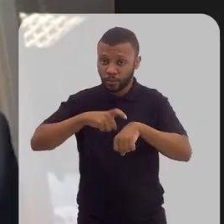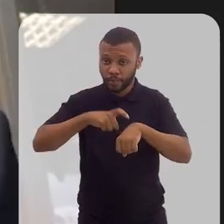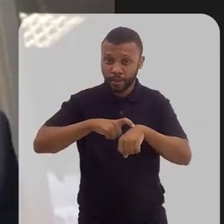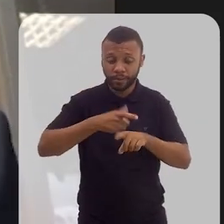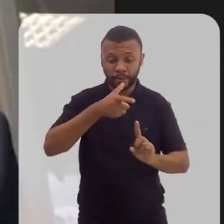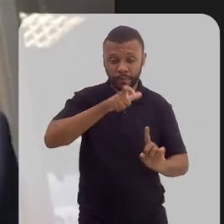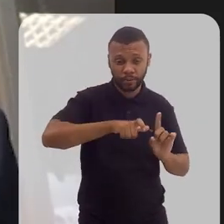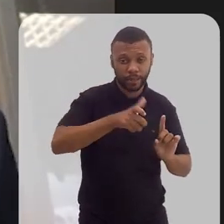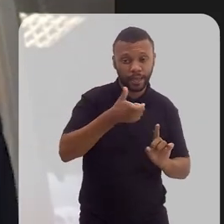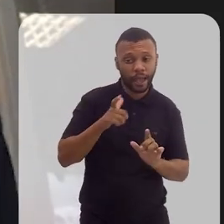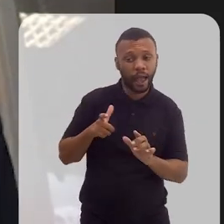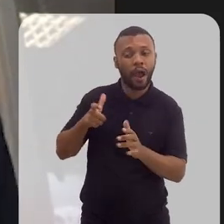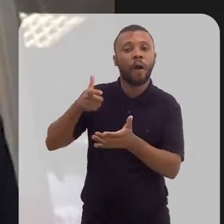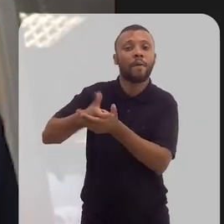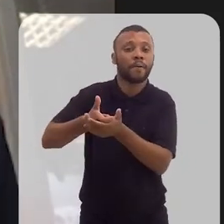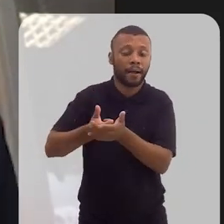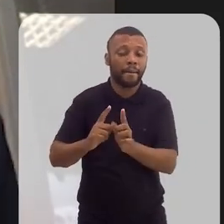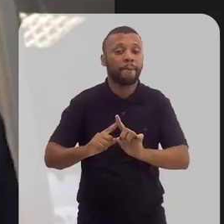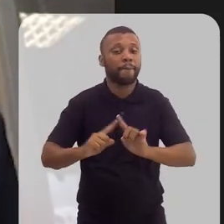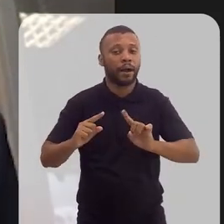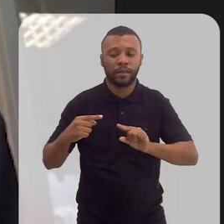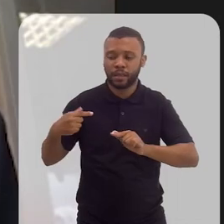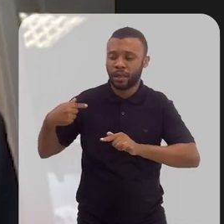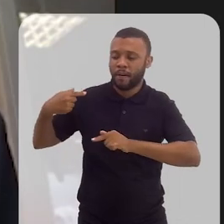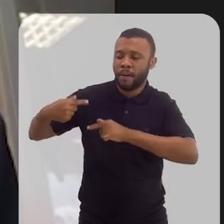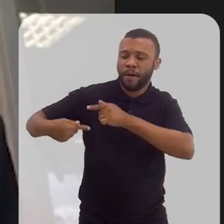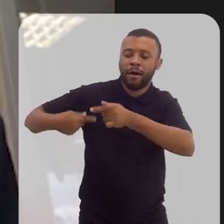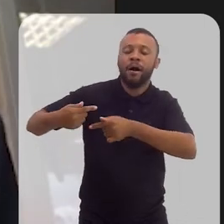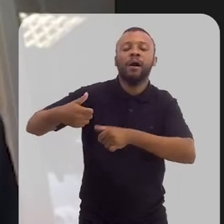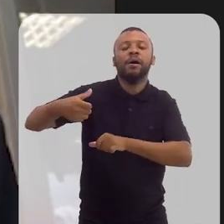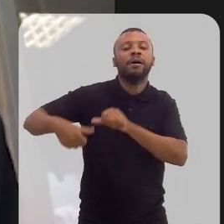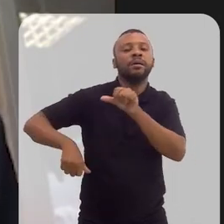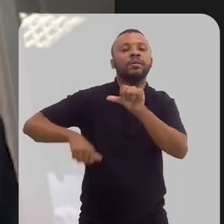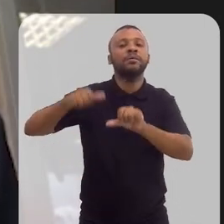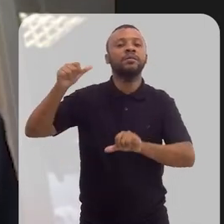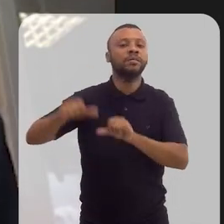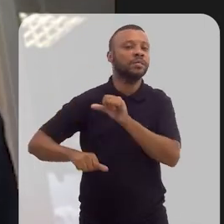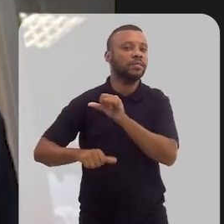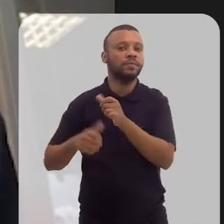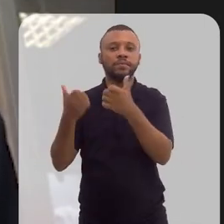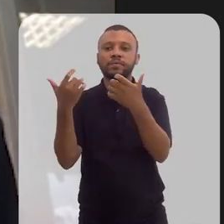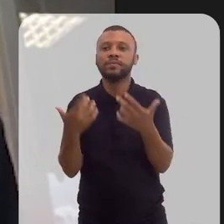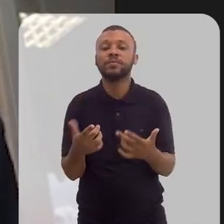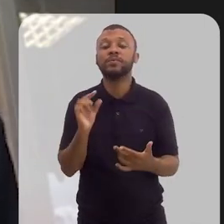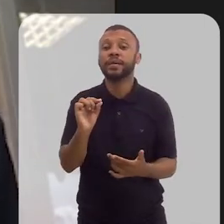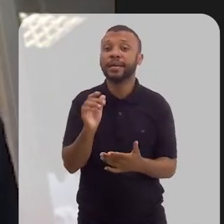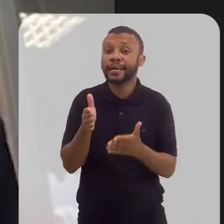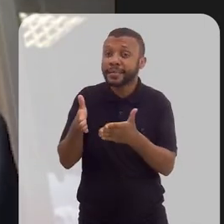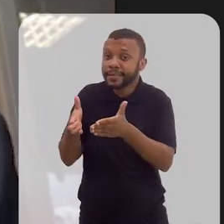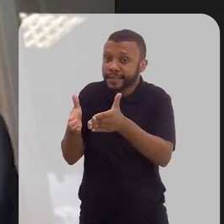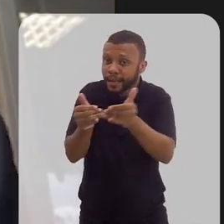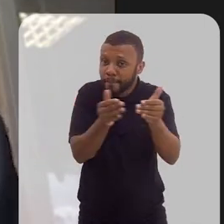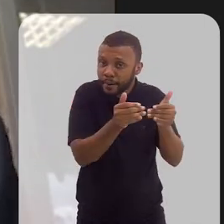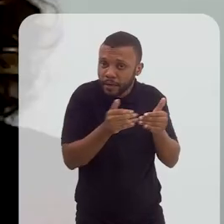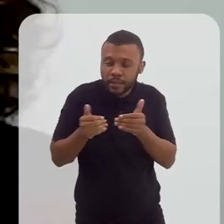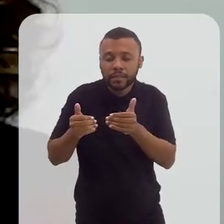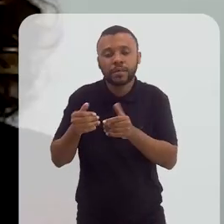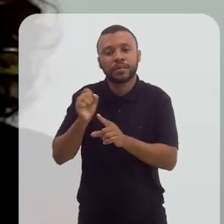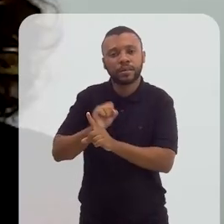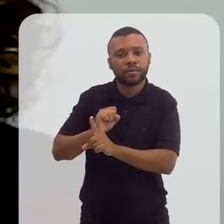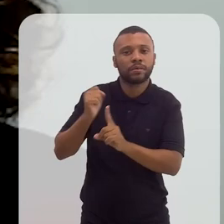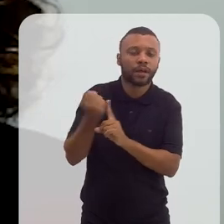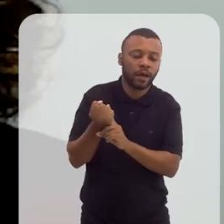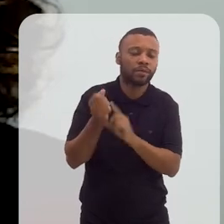Mas essas gerações estão mudando e vão fazer com que as demandas da sociedade